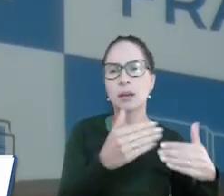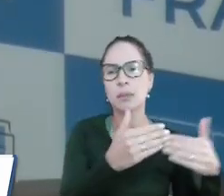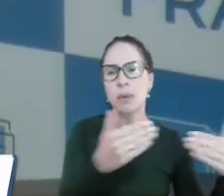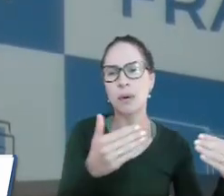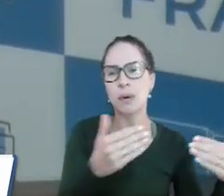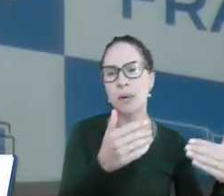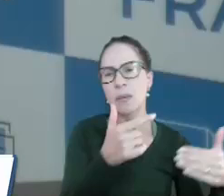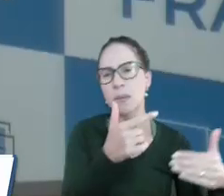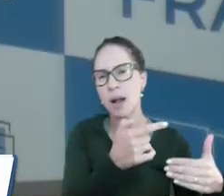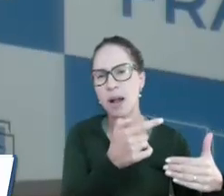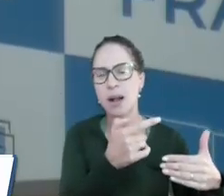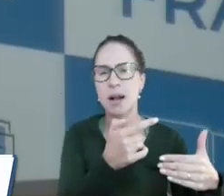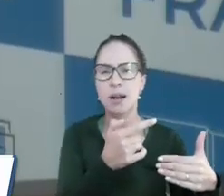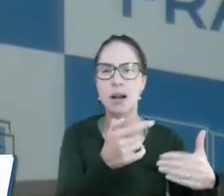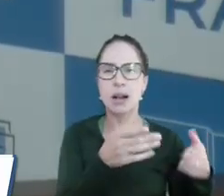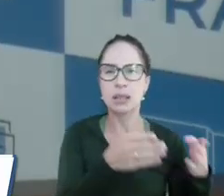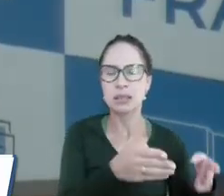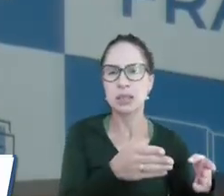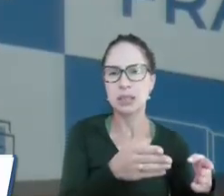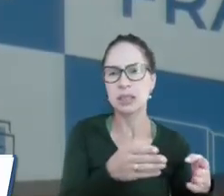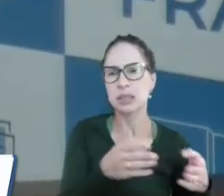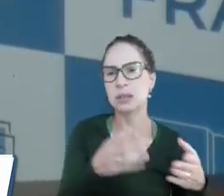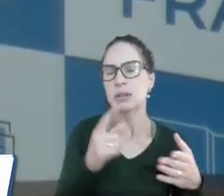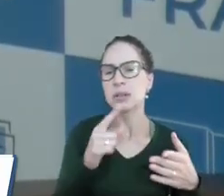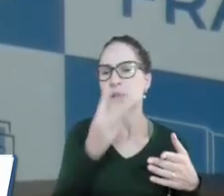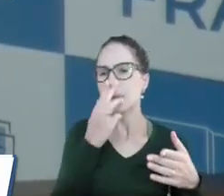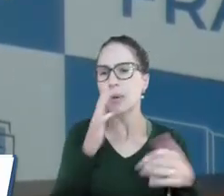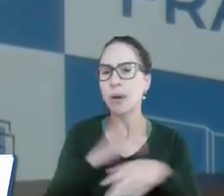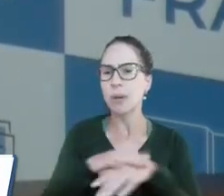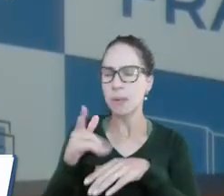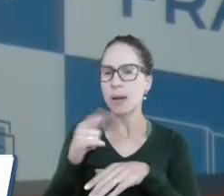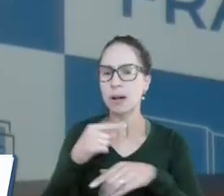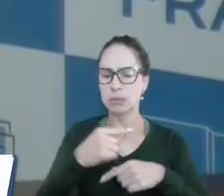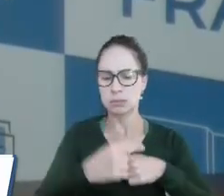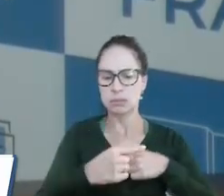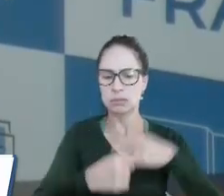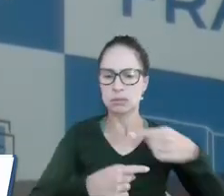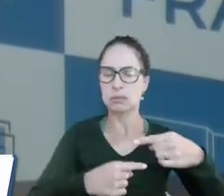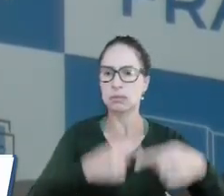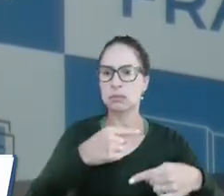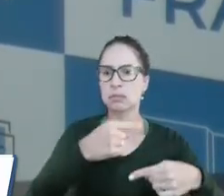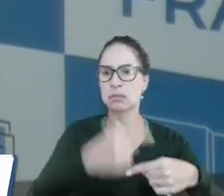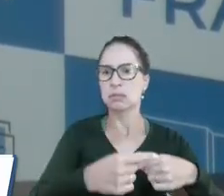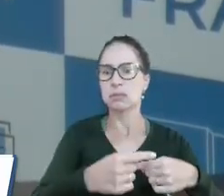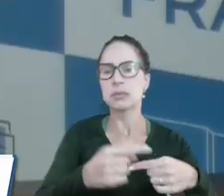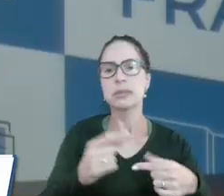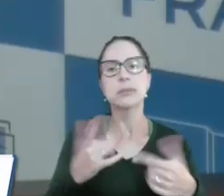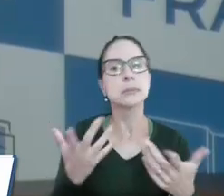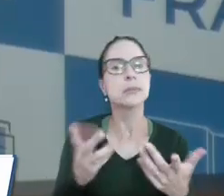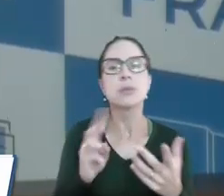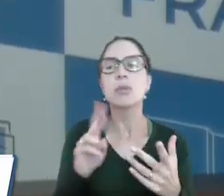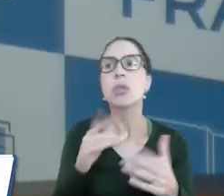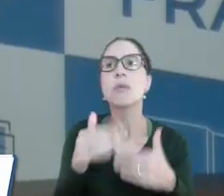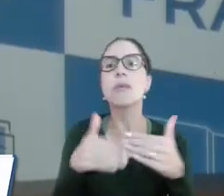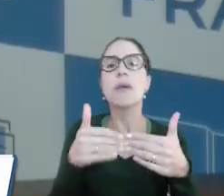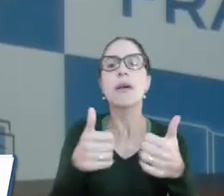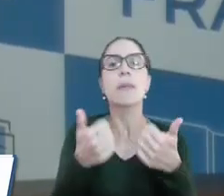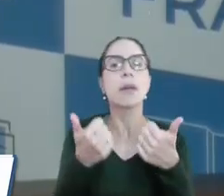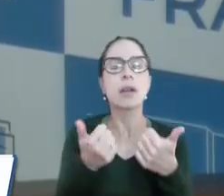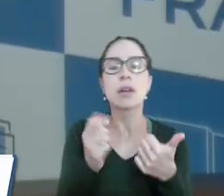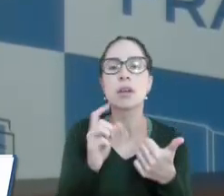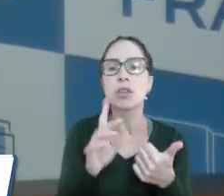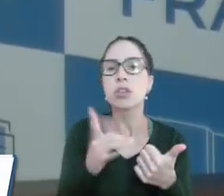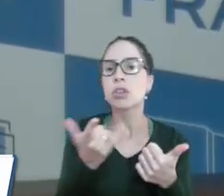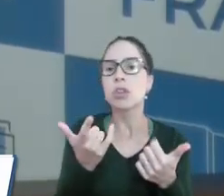um bom caixão. Então, uma ação vira uma reação. E isso não leva a nada, a não ser exaltar